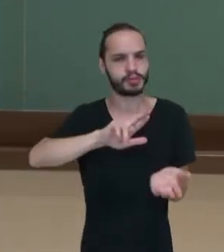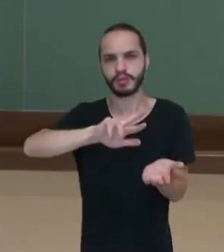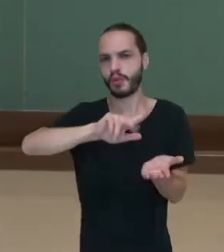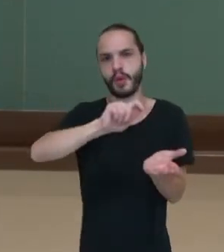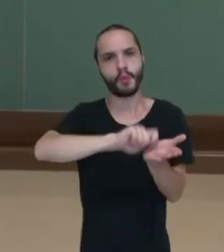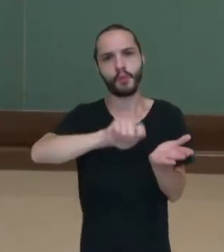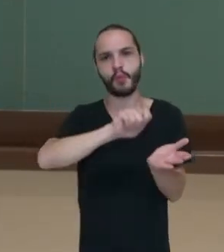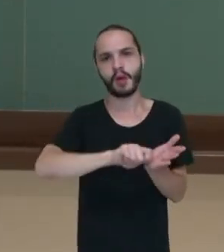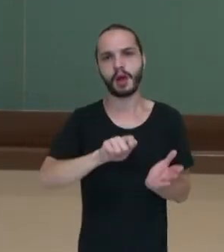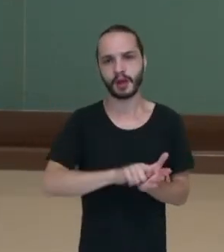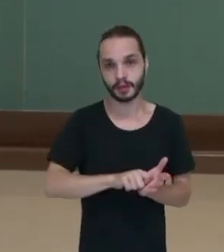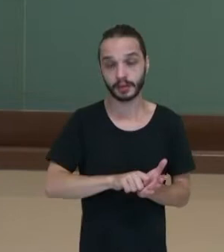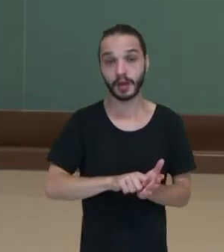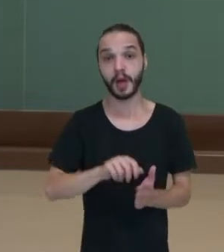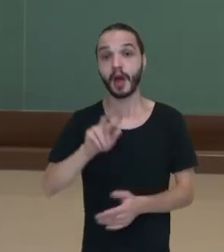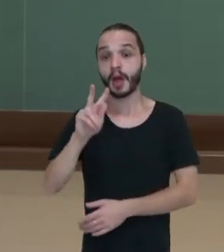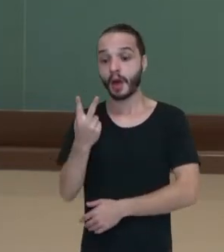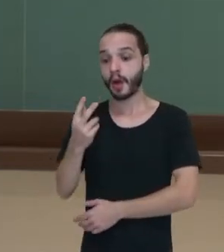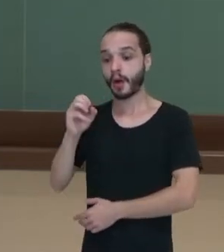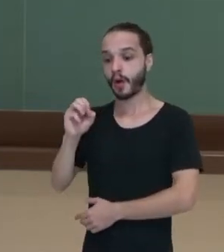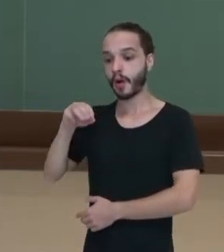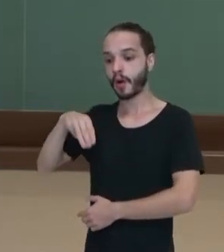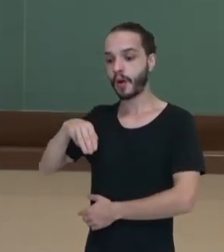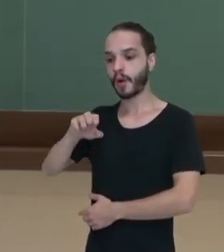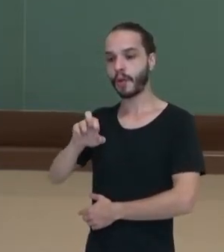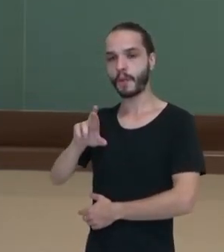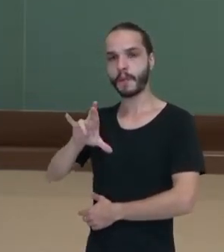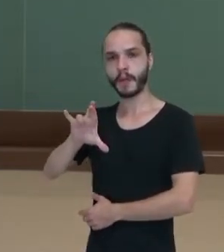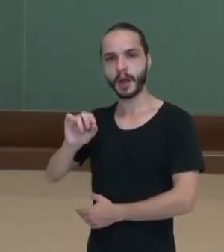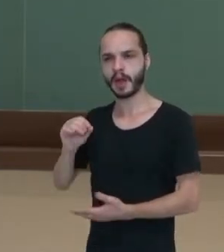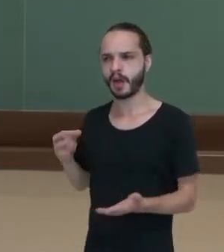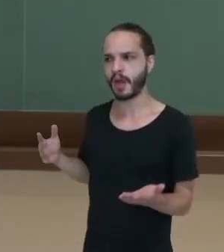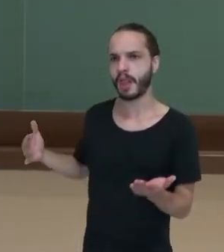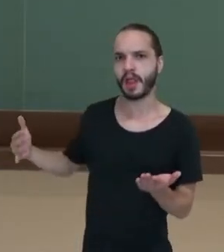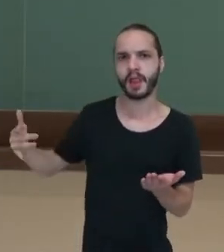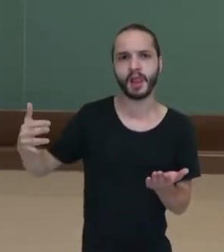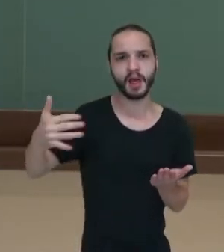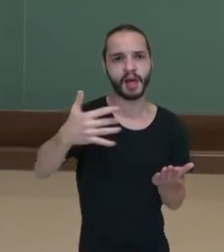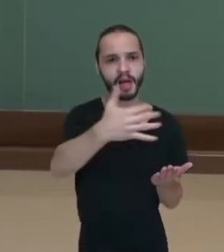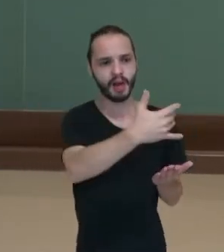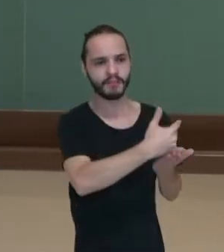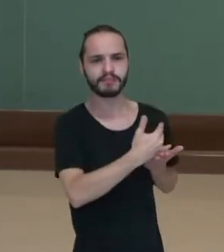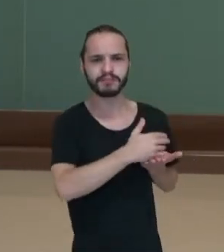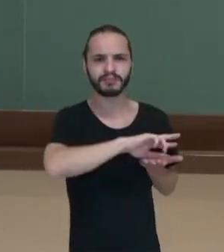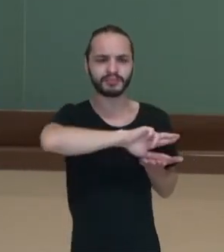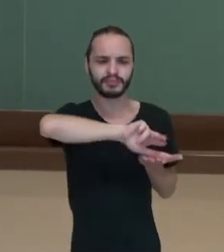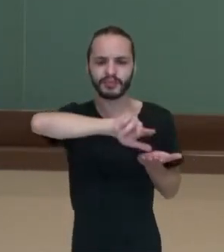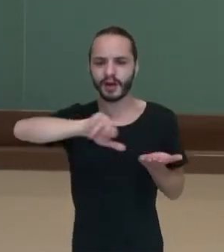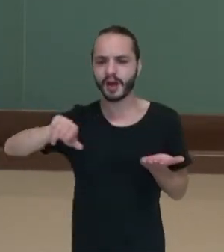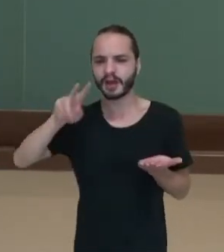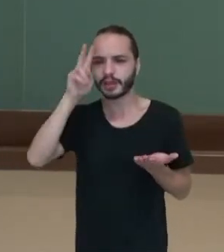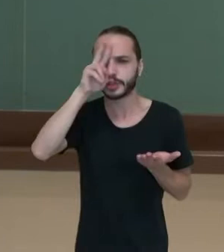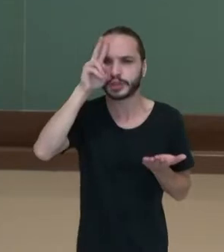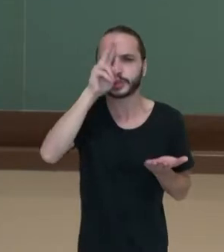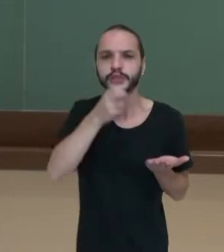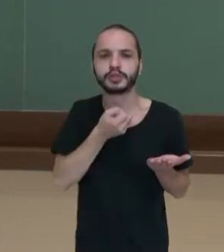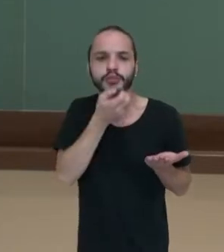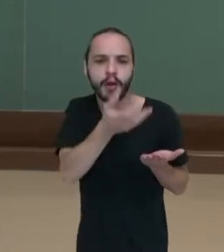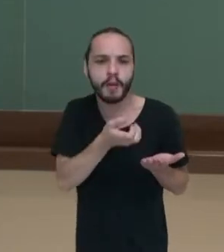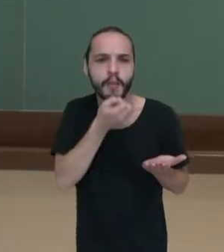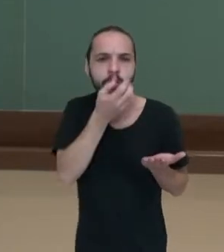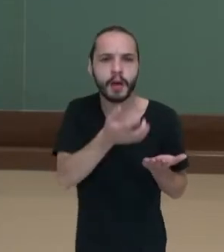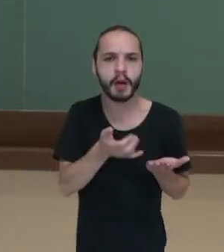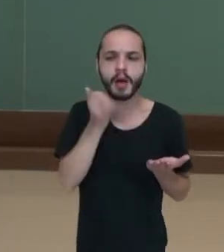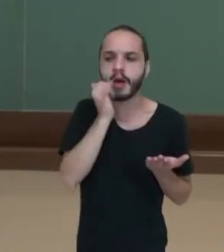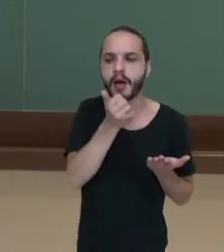um que compilou, né? O que significa compilou aí? Ele juntou todos esses relatos orais